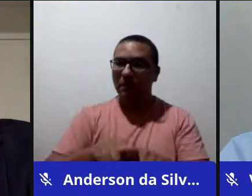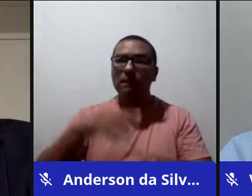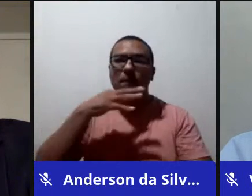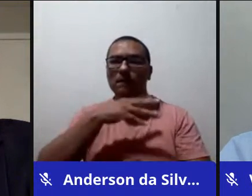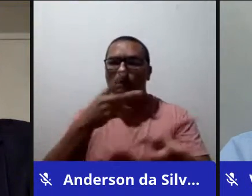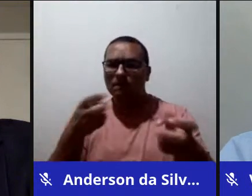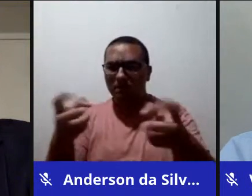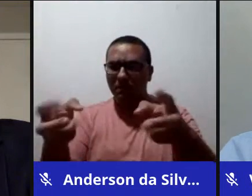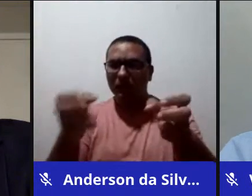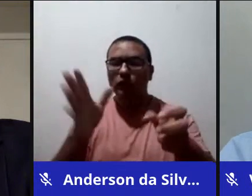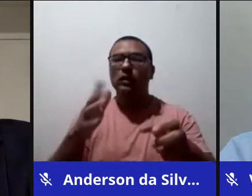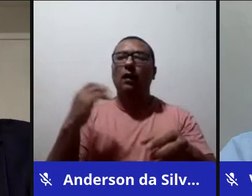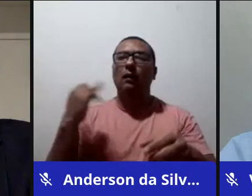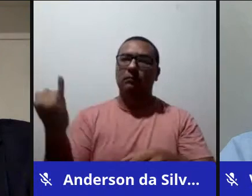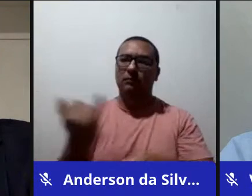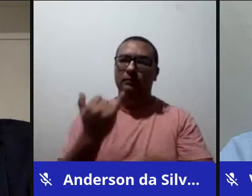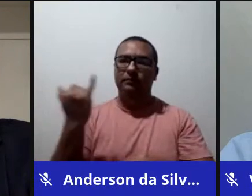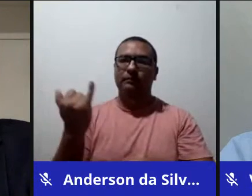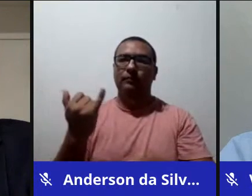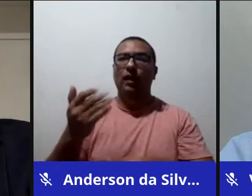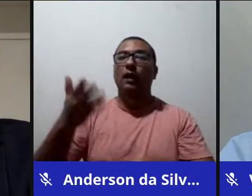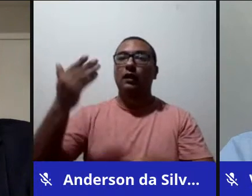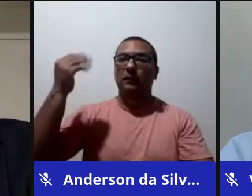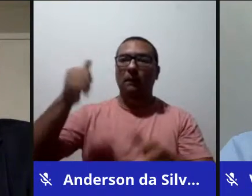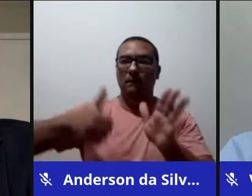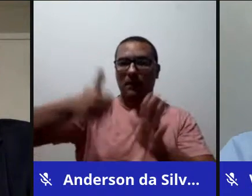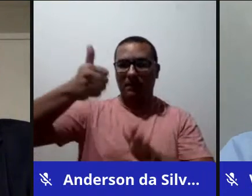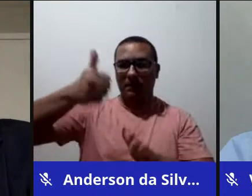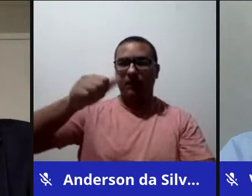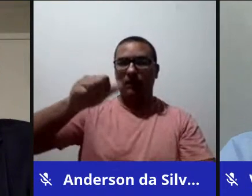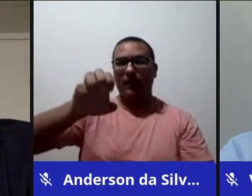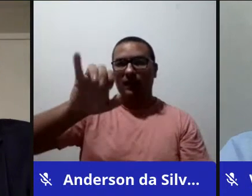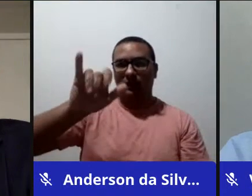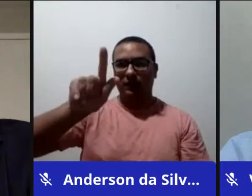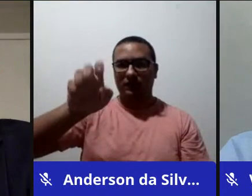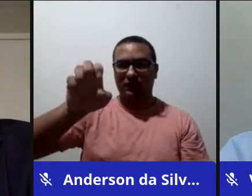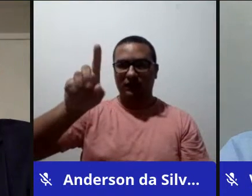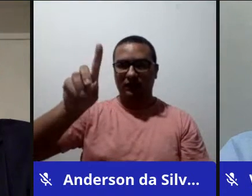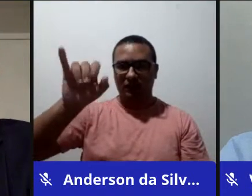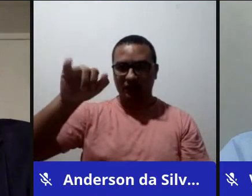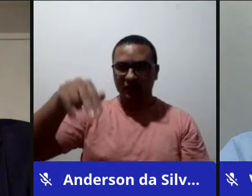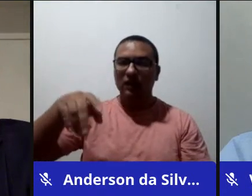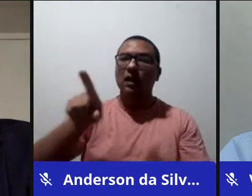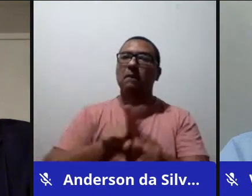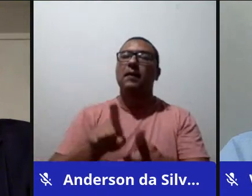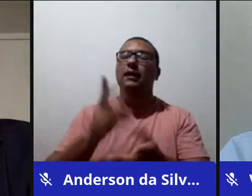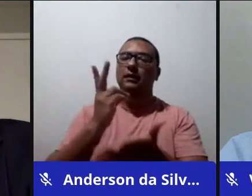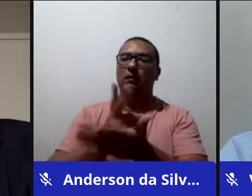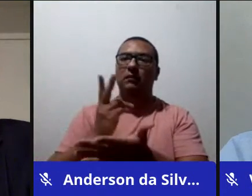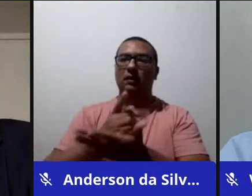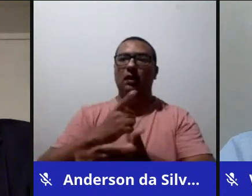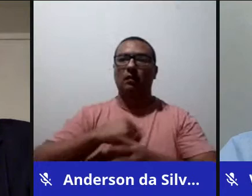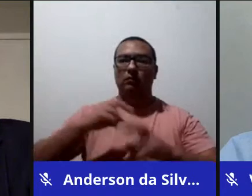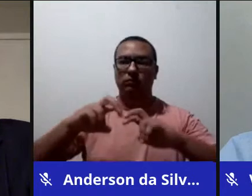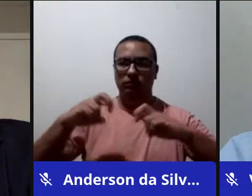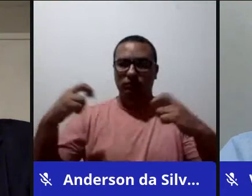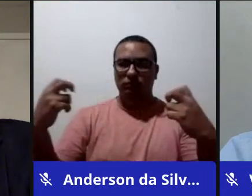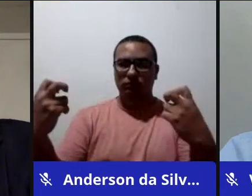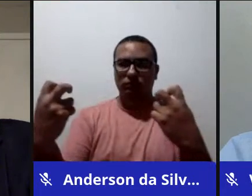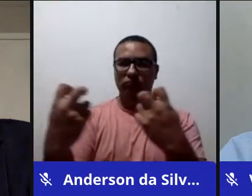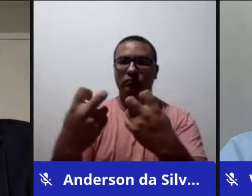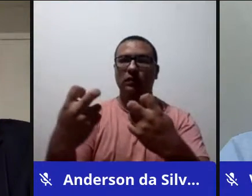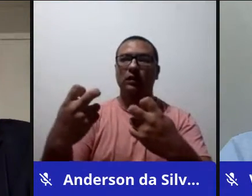né? Então, desde a primeira edição do nosso evento, do EGEDIN, a gente sempre tem mesas que contam